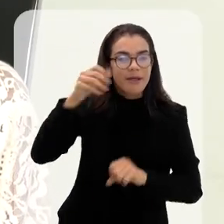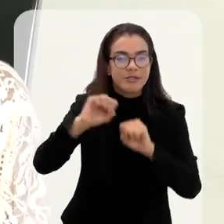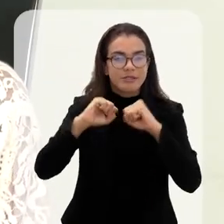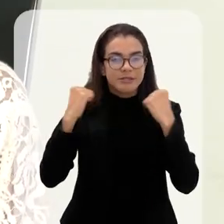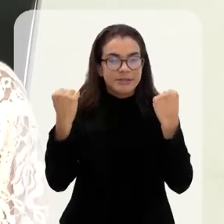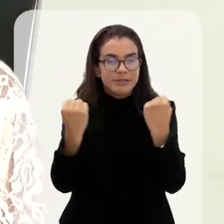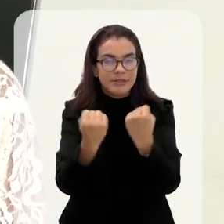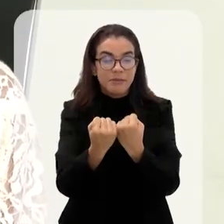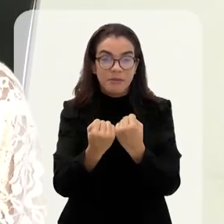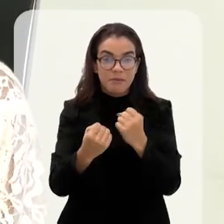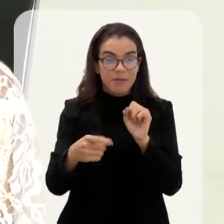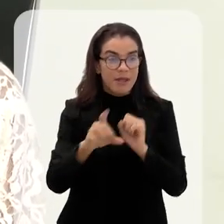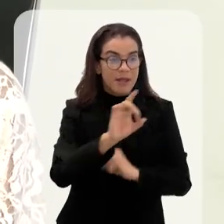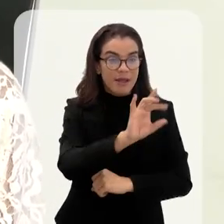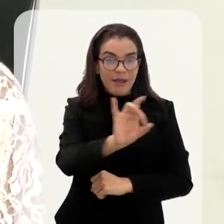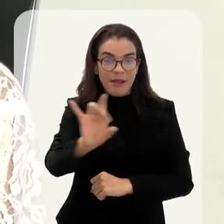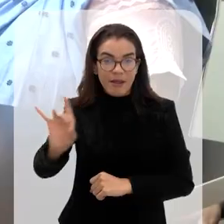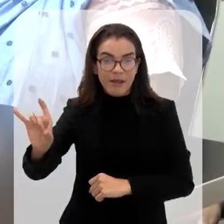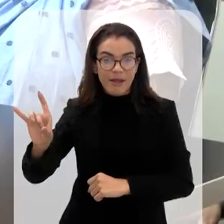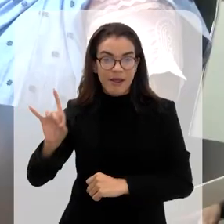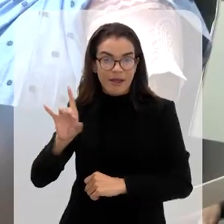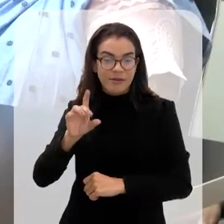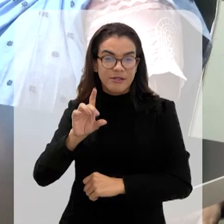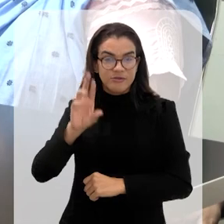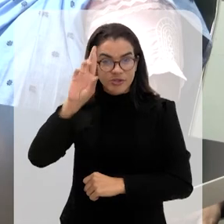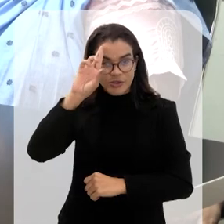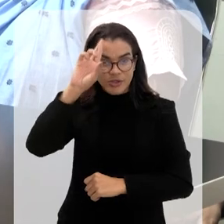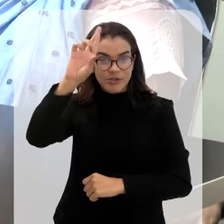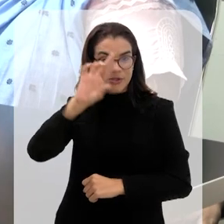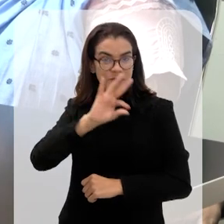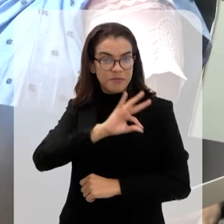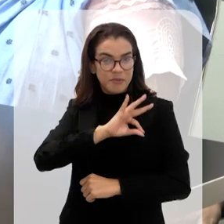as palestras, os seminários, que as próprias delegadas